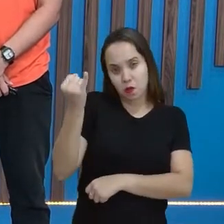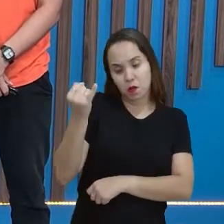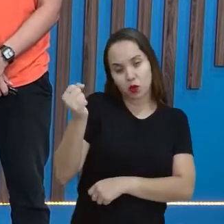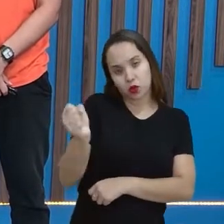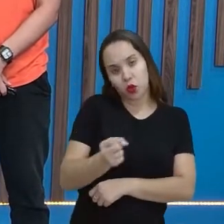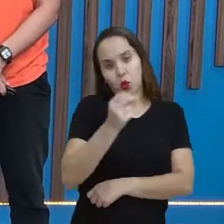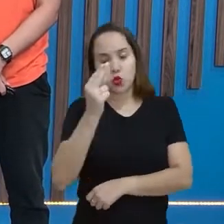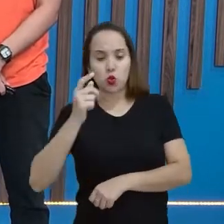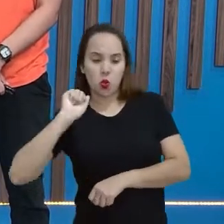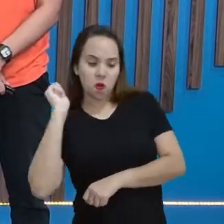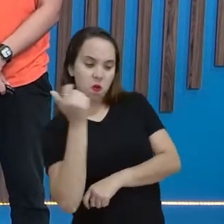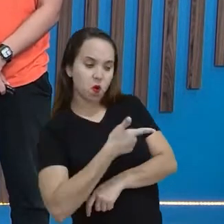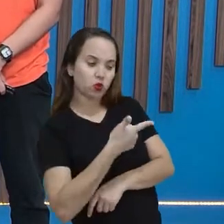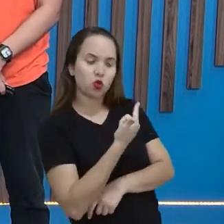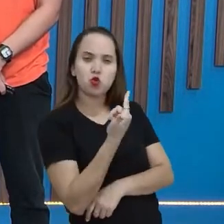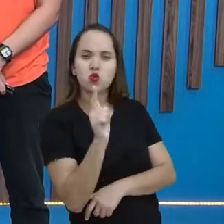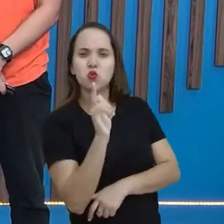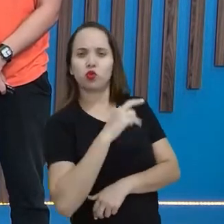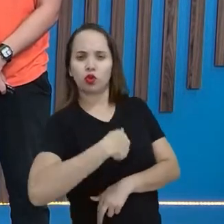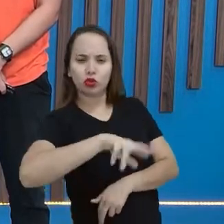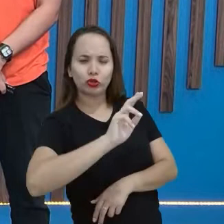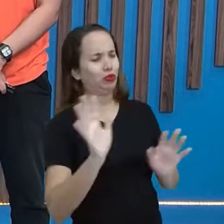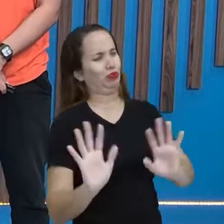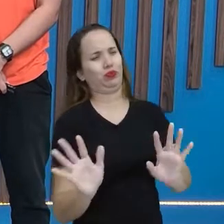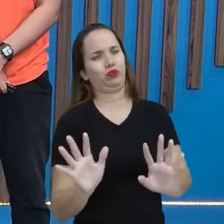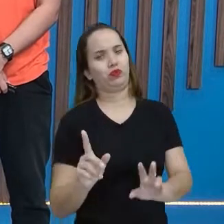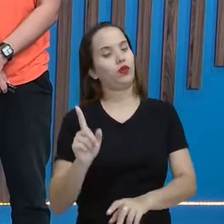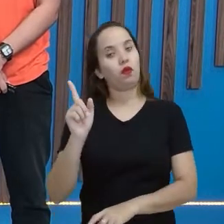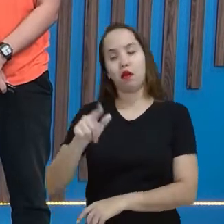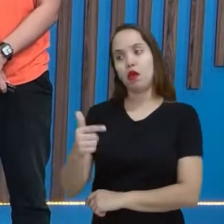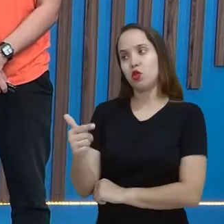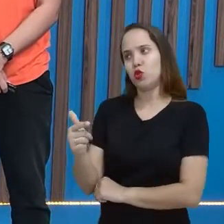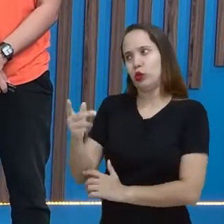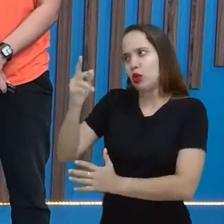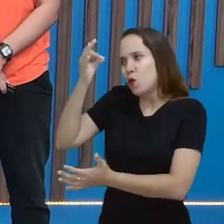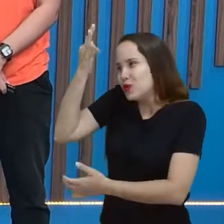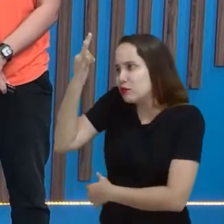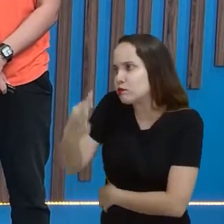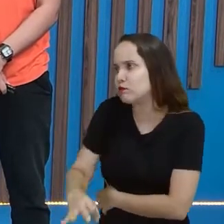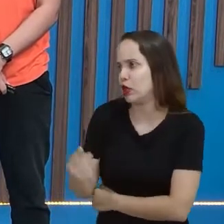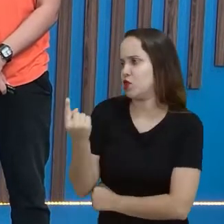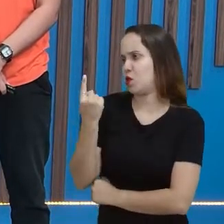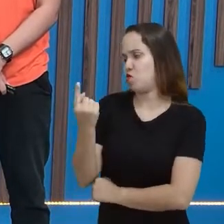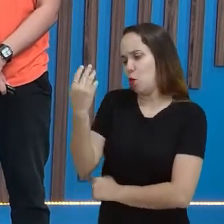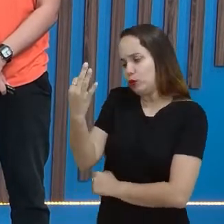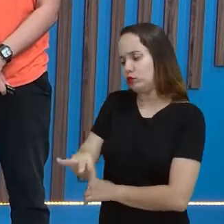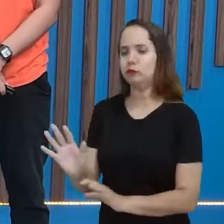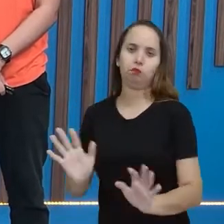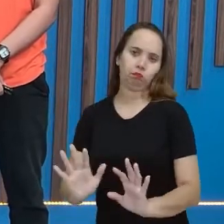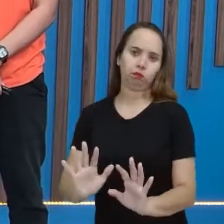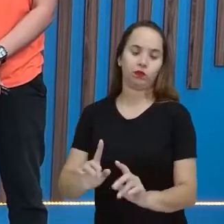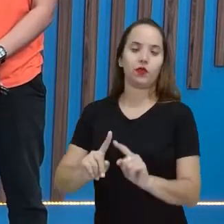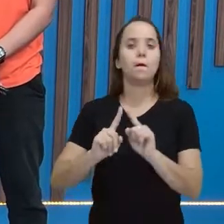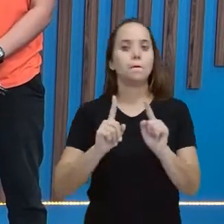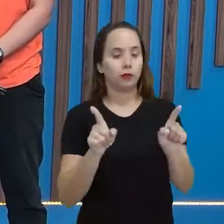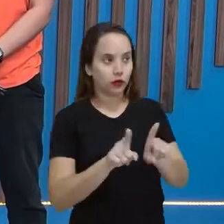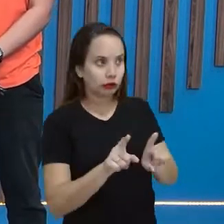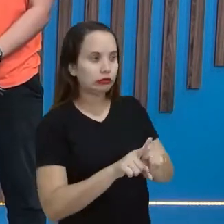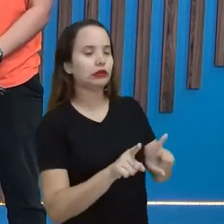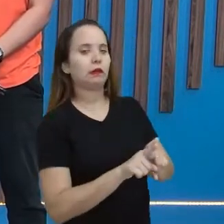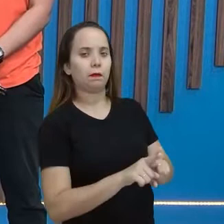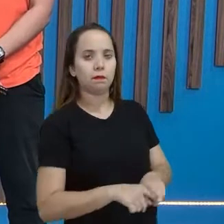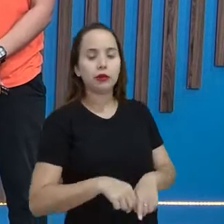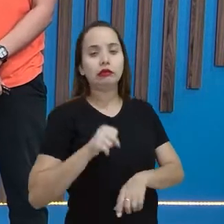do que outra religião. Não é mais certa, né? Não tem mais certo. Sim. Inclusive, se você ou alguém que você